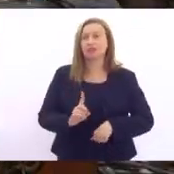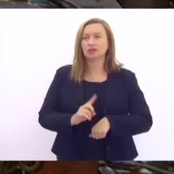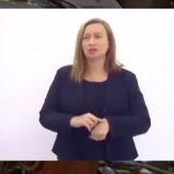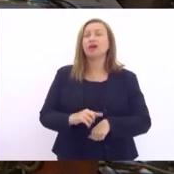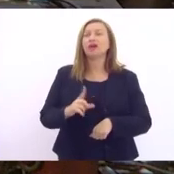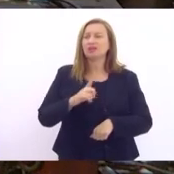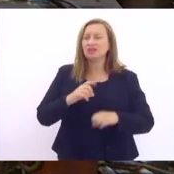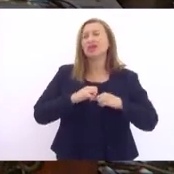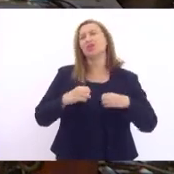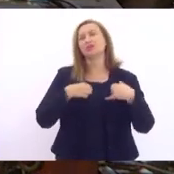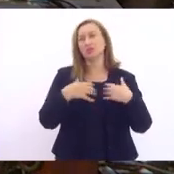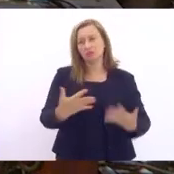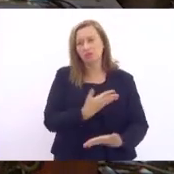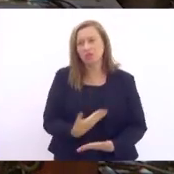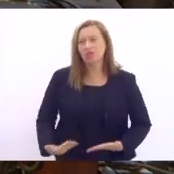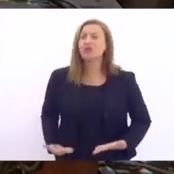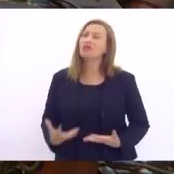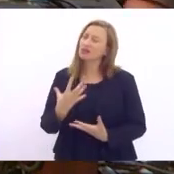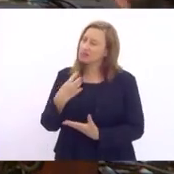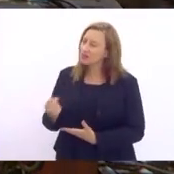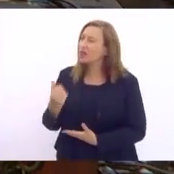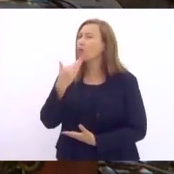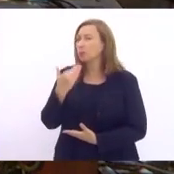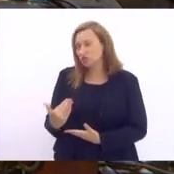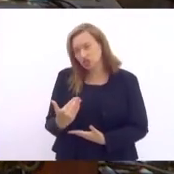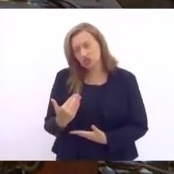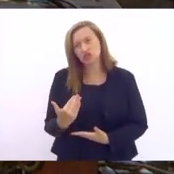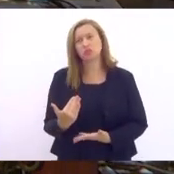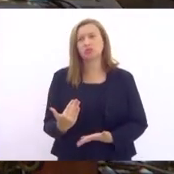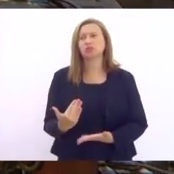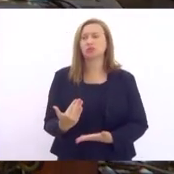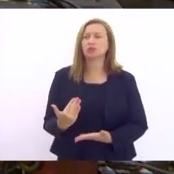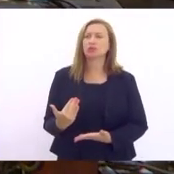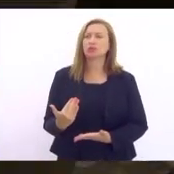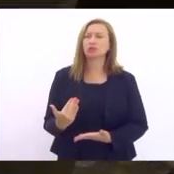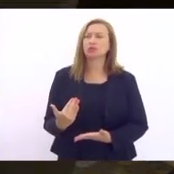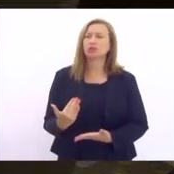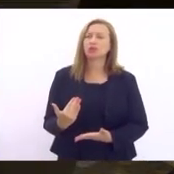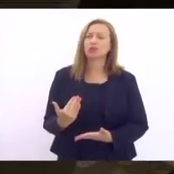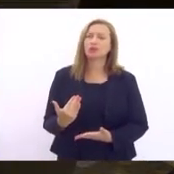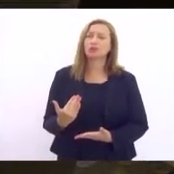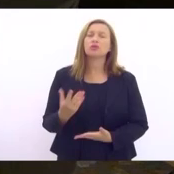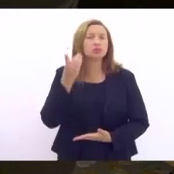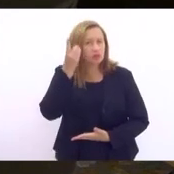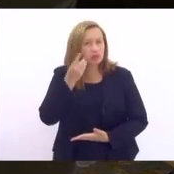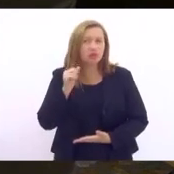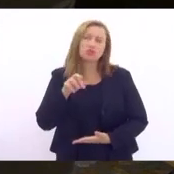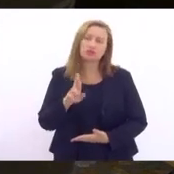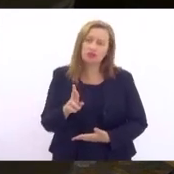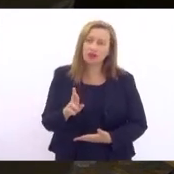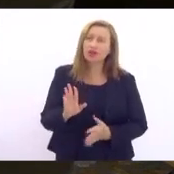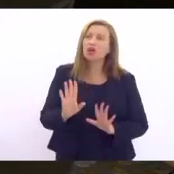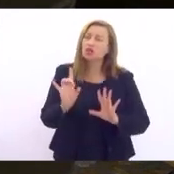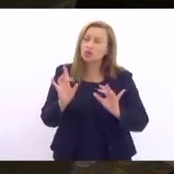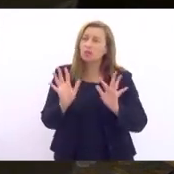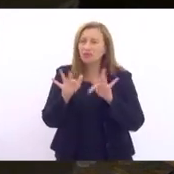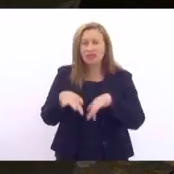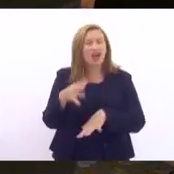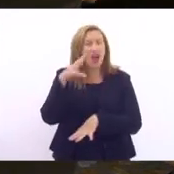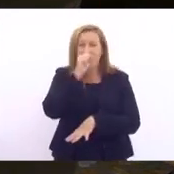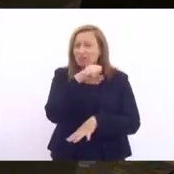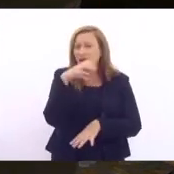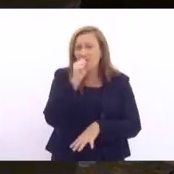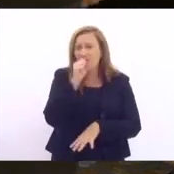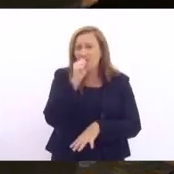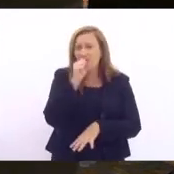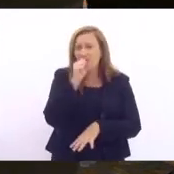o pedido do deputado Rosenberg. Vossa Excelência, eu vou concluir muito rapidamente. Claro. Vossa Excelência tem razão. Eu